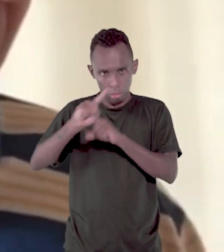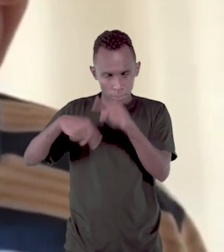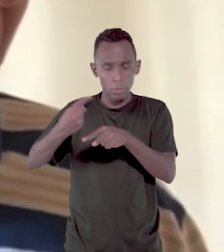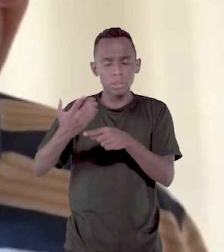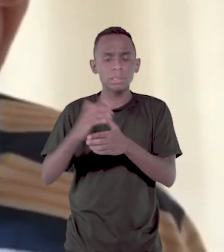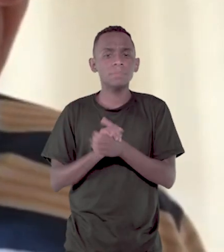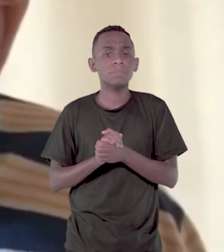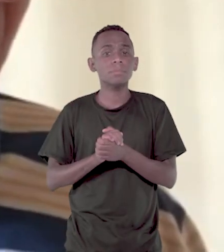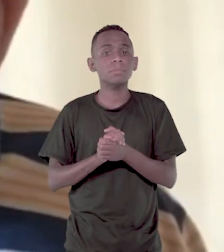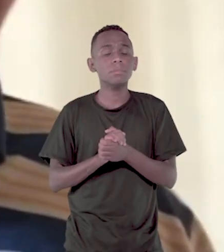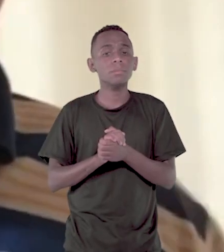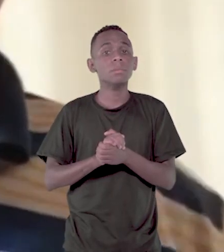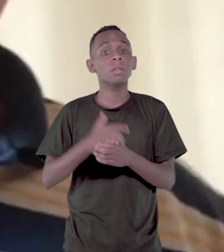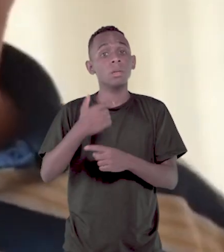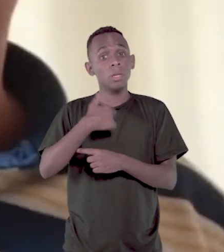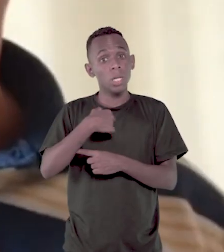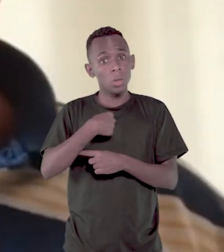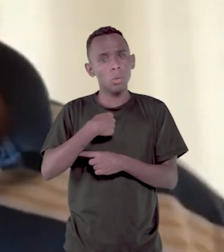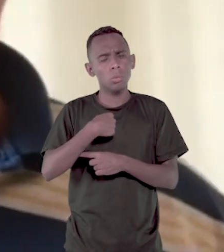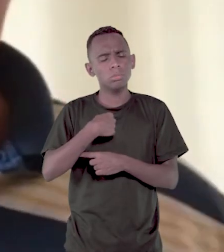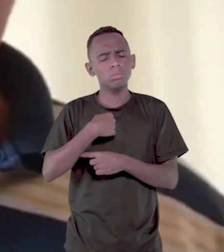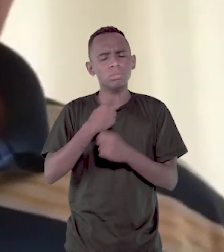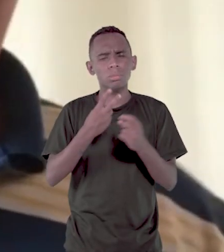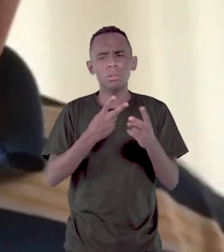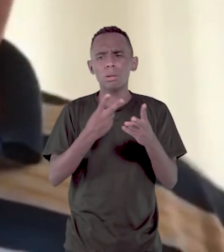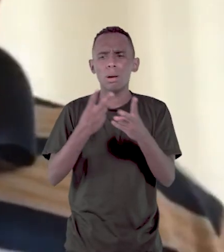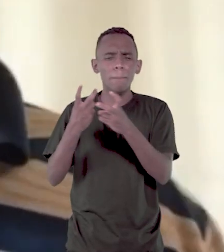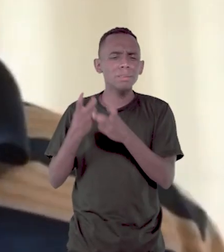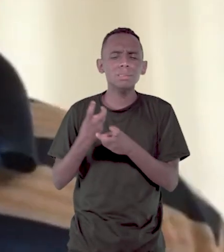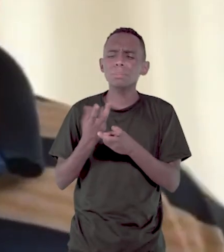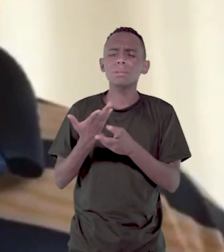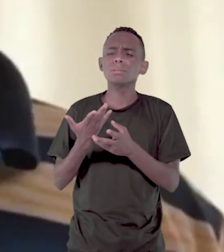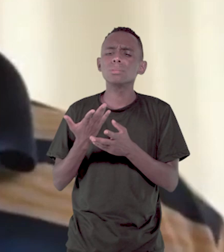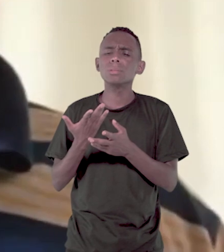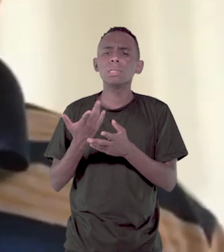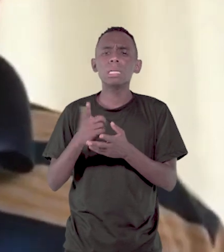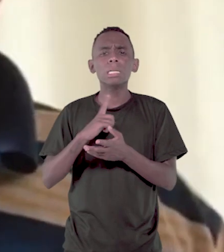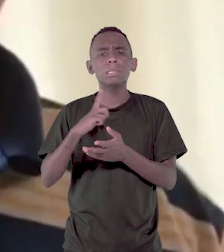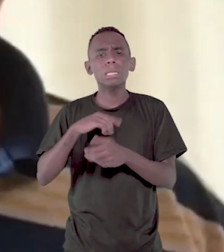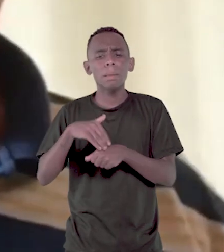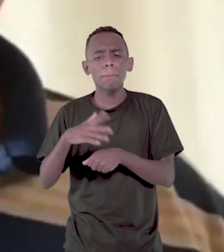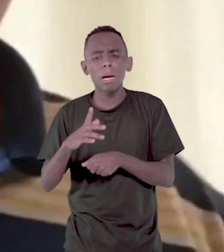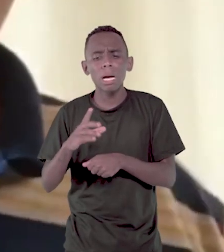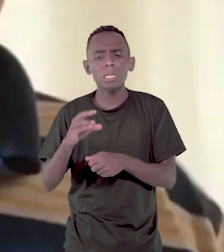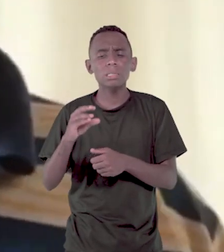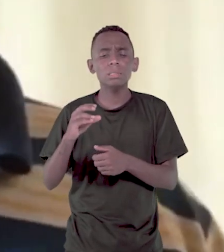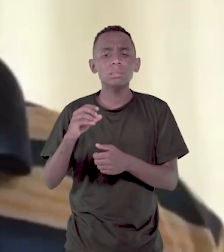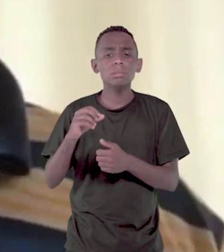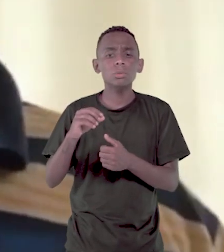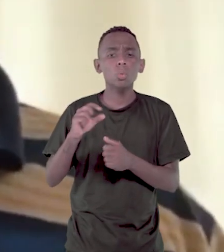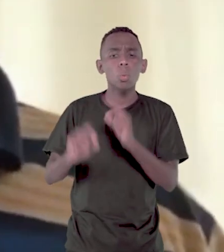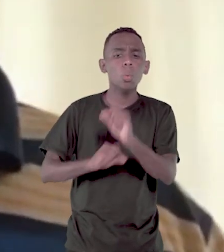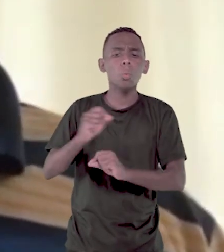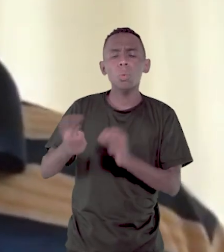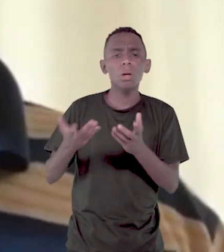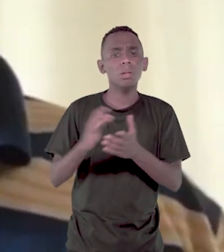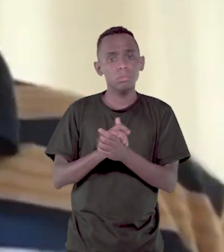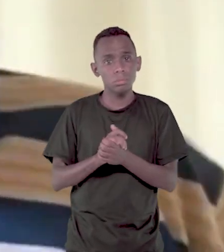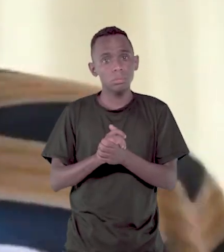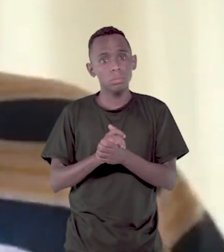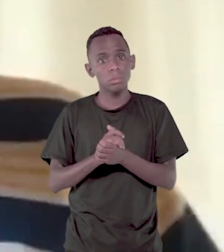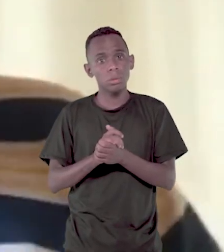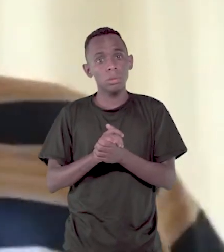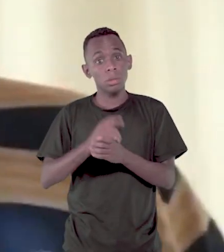né? E aí eu fui ver que tinha sobrado, não sobrado no sentido do que ficou, né? É o que